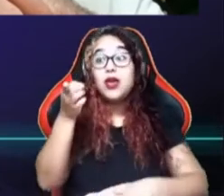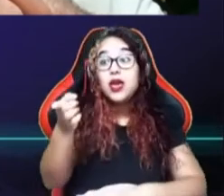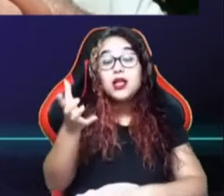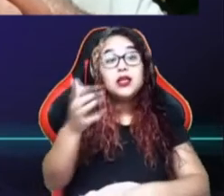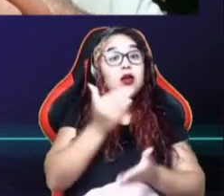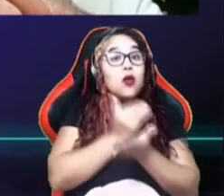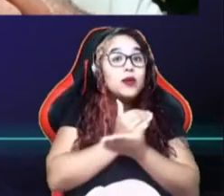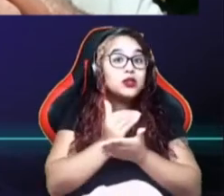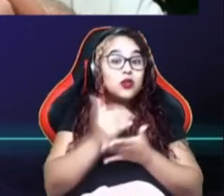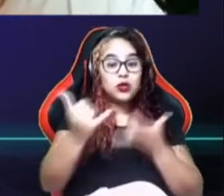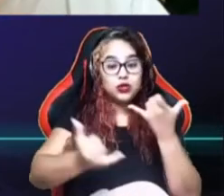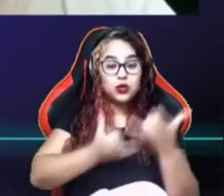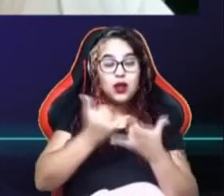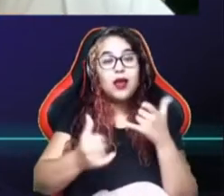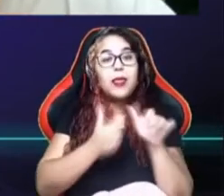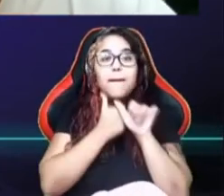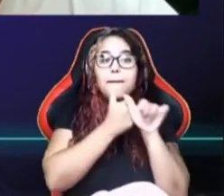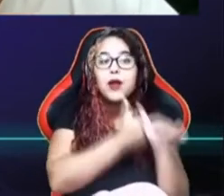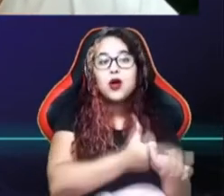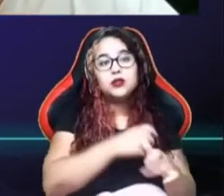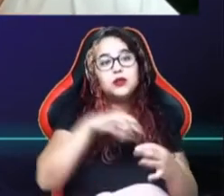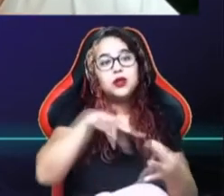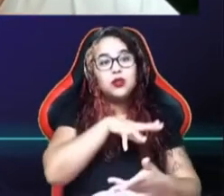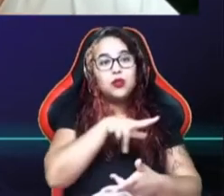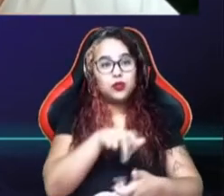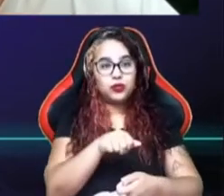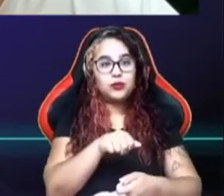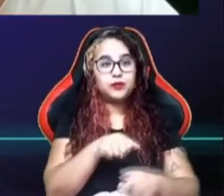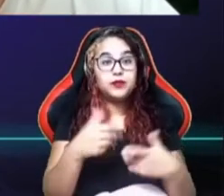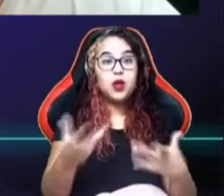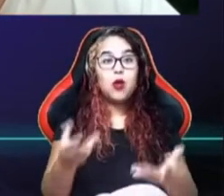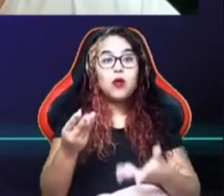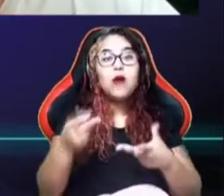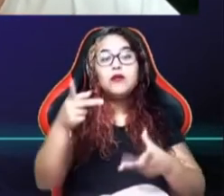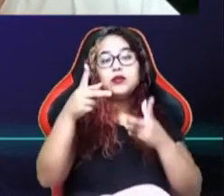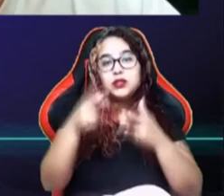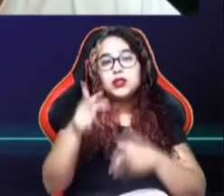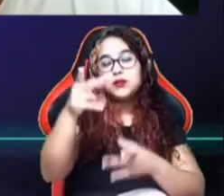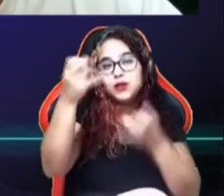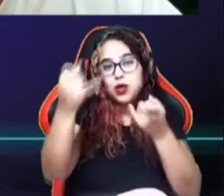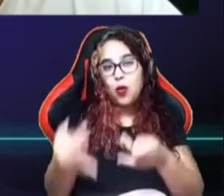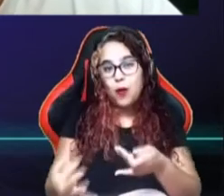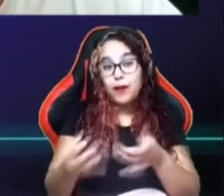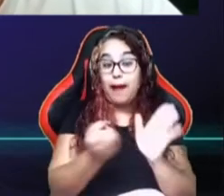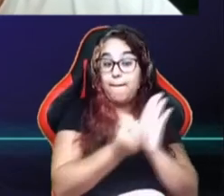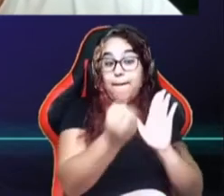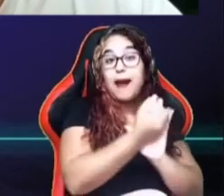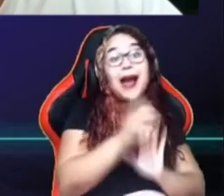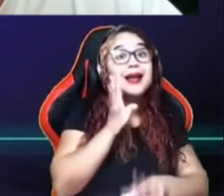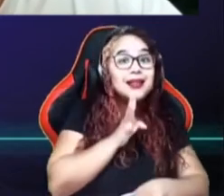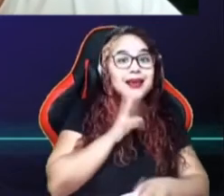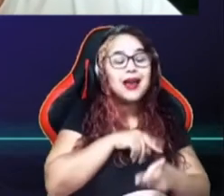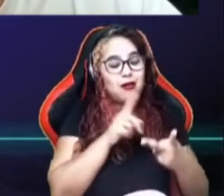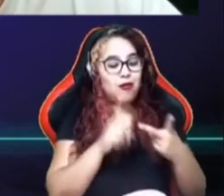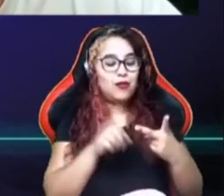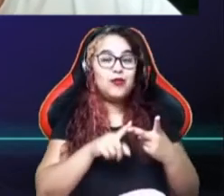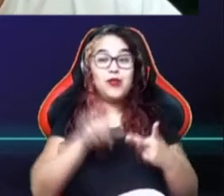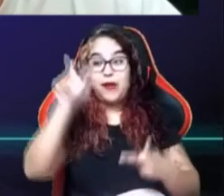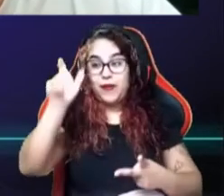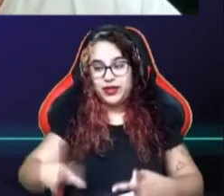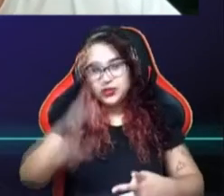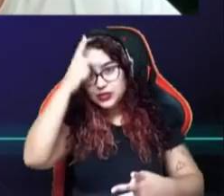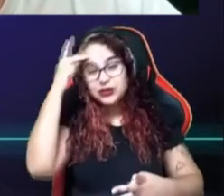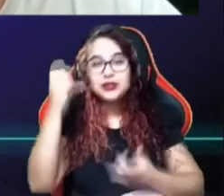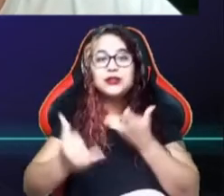desse público, né? Então, como você falou, assim, para a marca, para o jogo é legal, para o jogador é legal. Agora, para o artista, para o músico, é